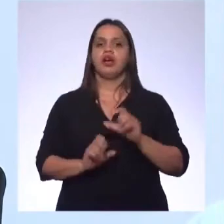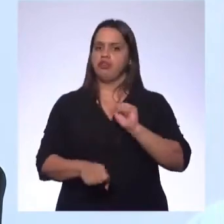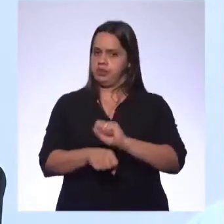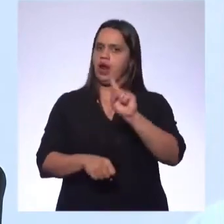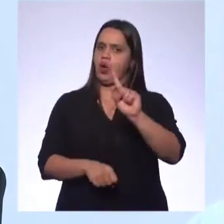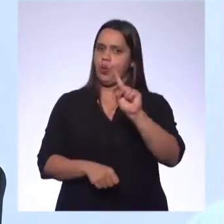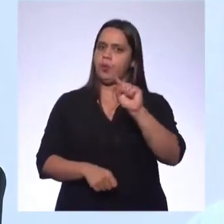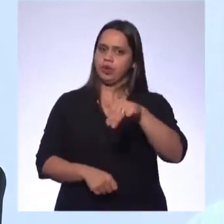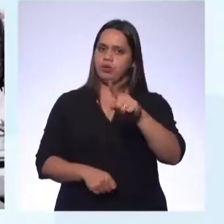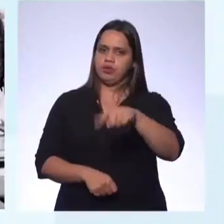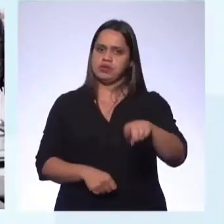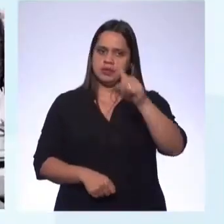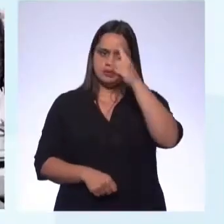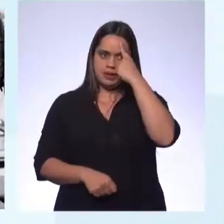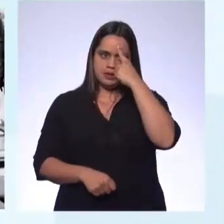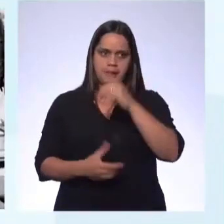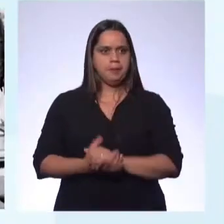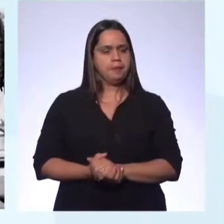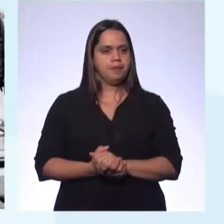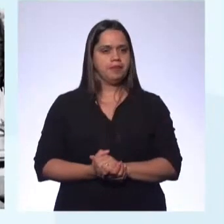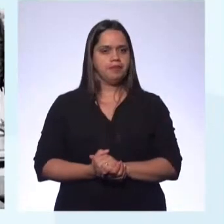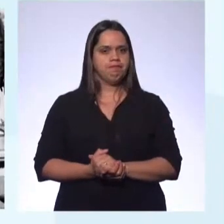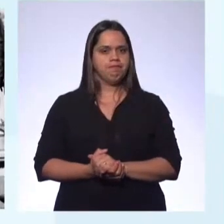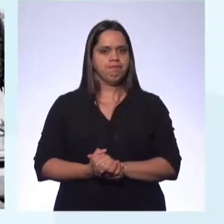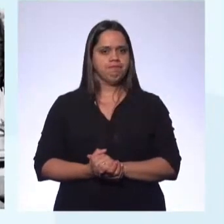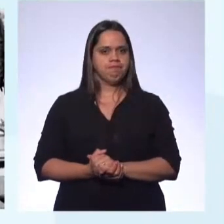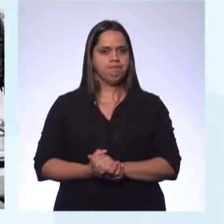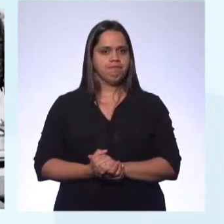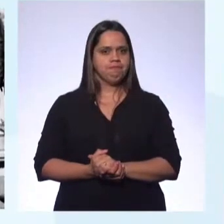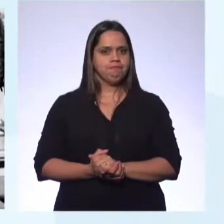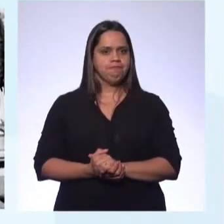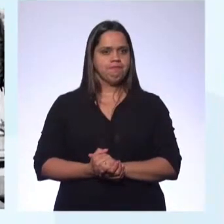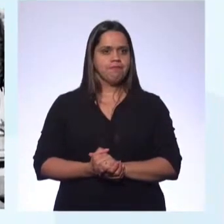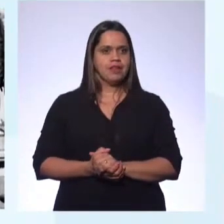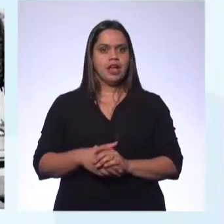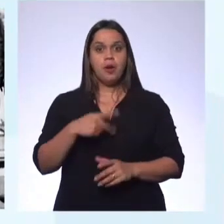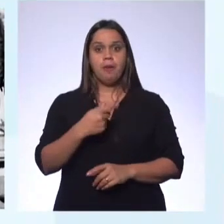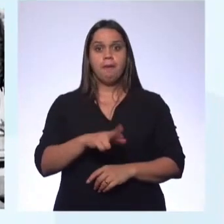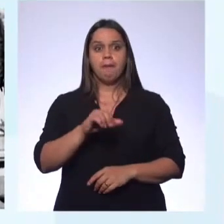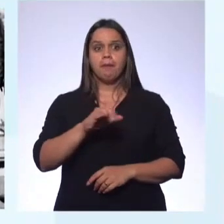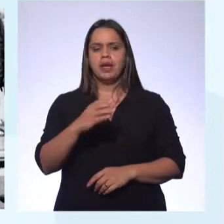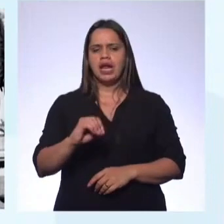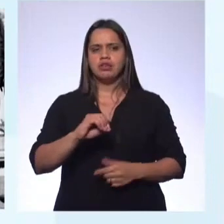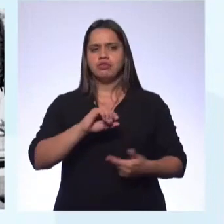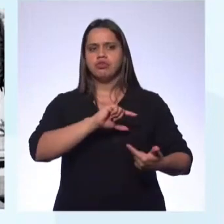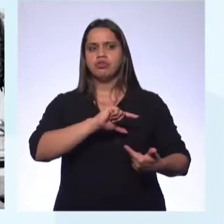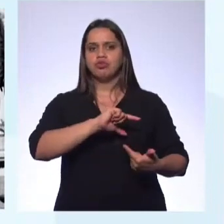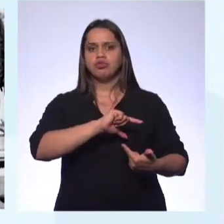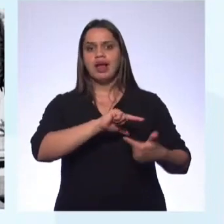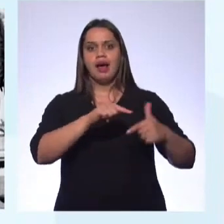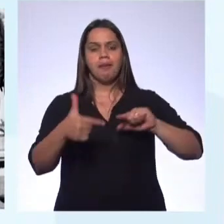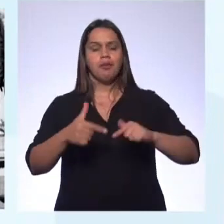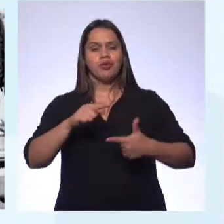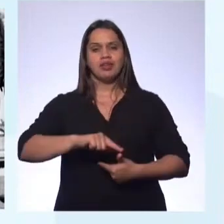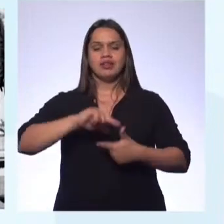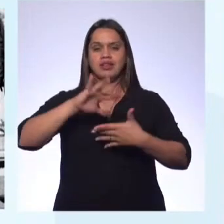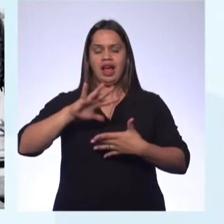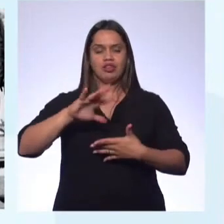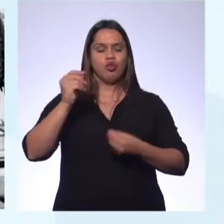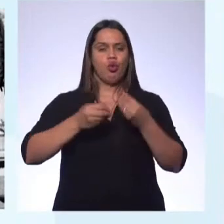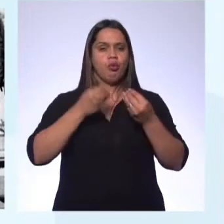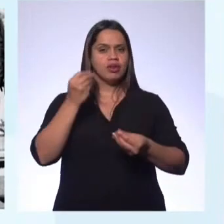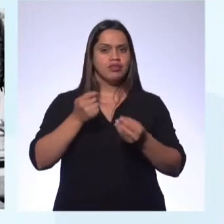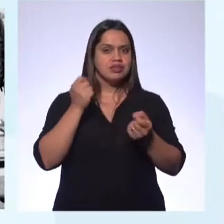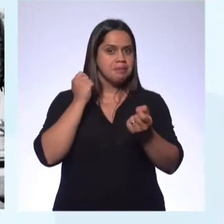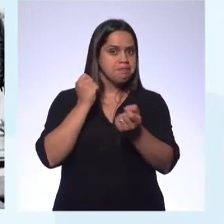para vocês pensarem qual o preço da modernidade. Escrevam o que vocês pensarem. A relação que vocês